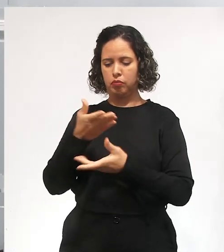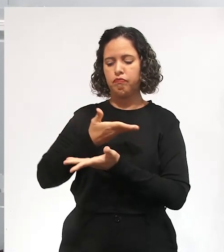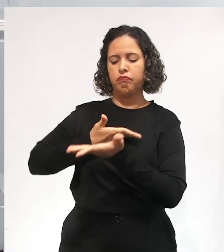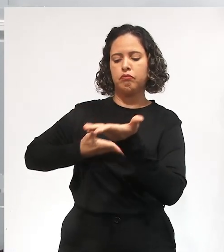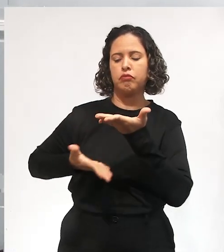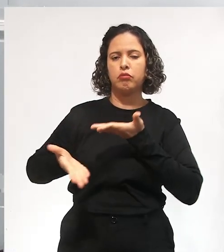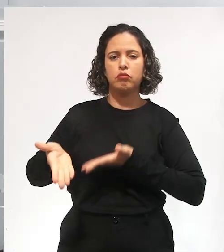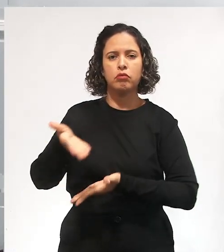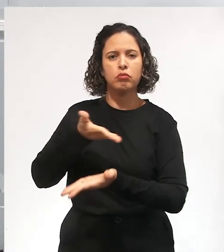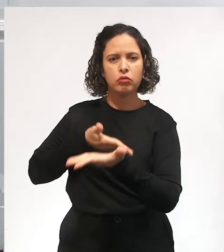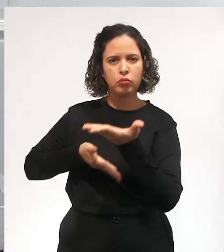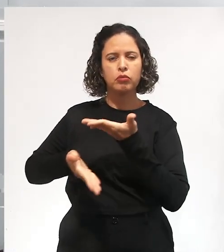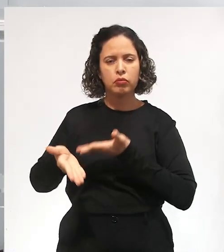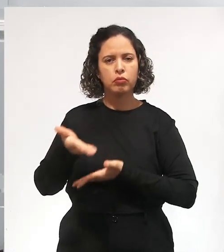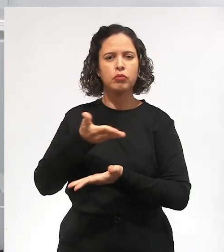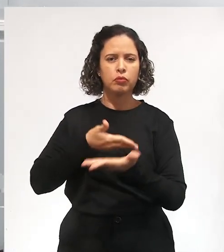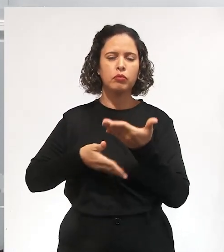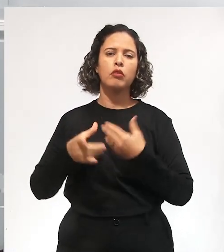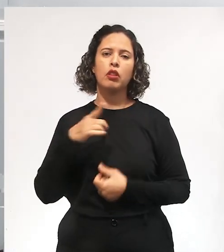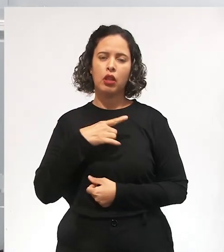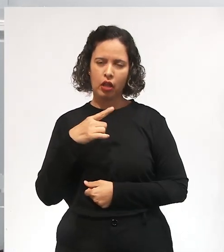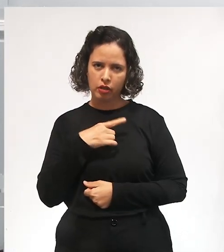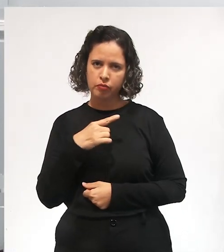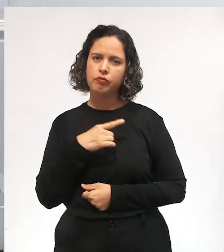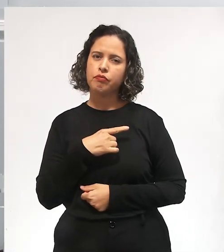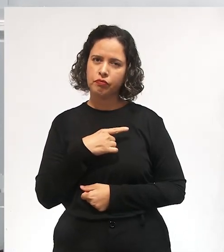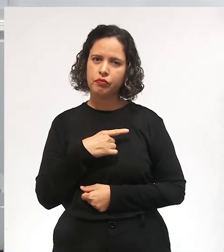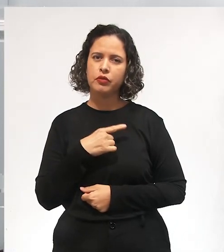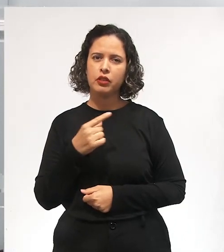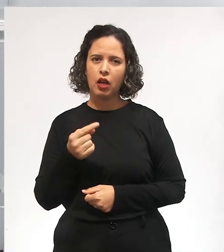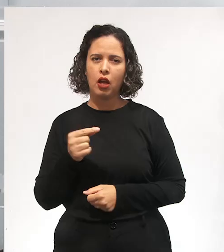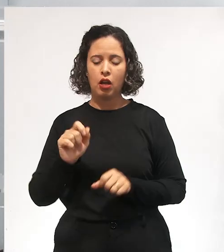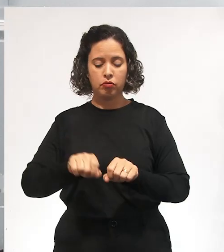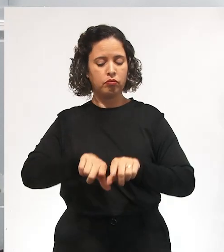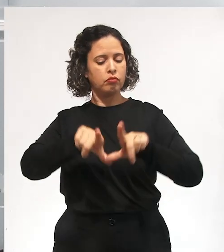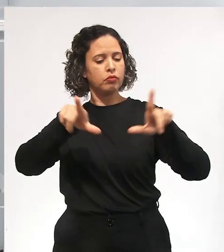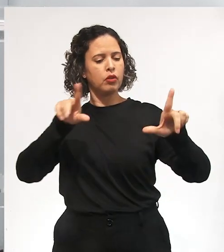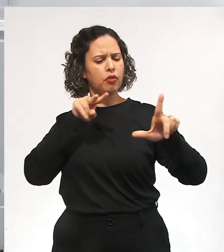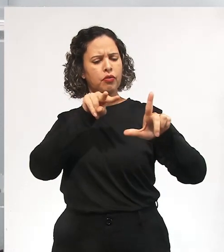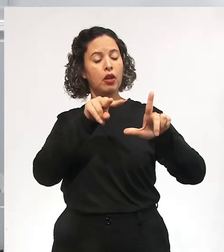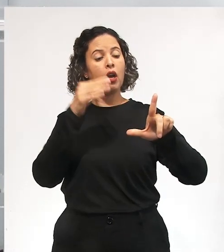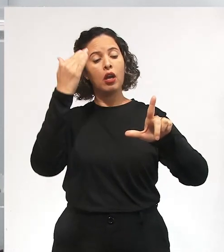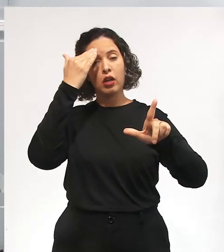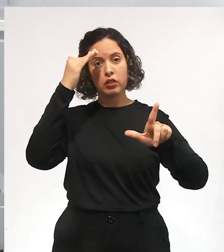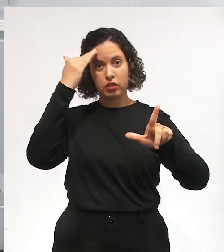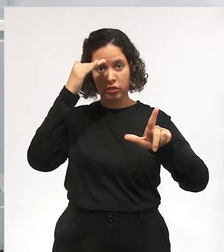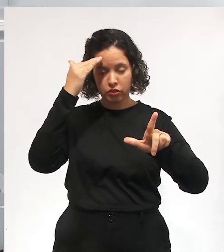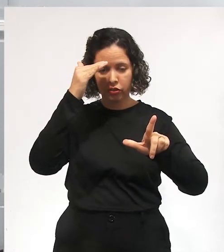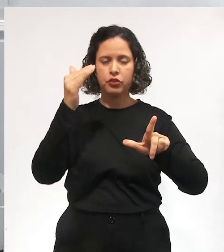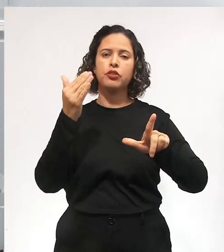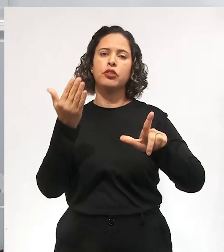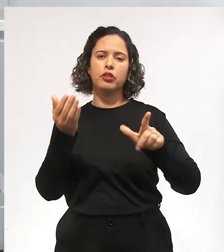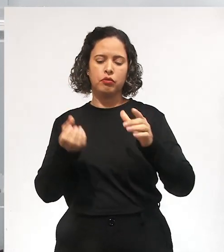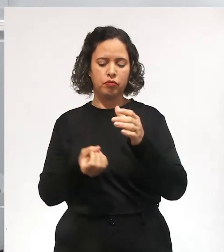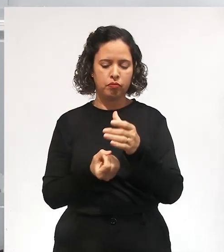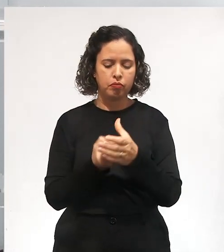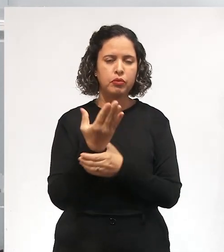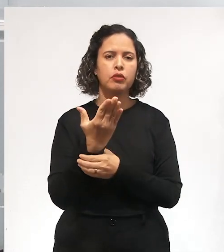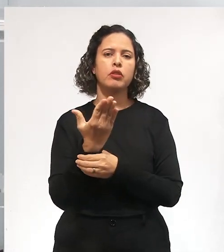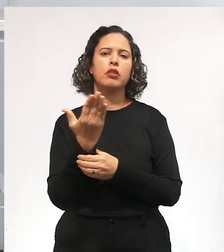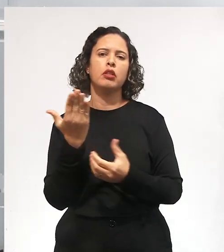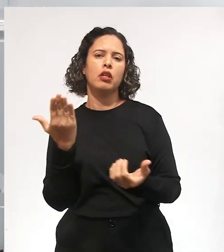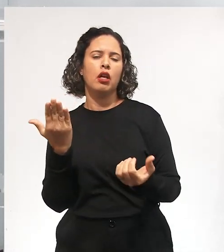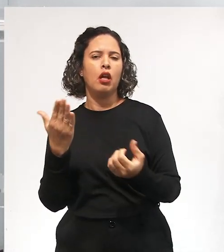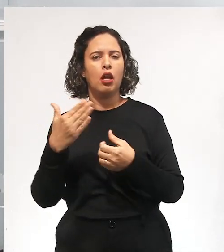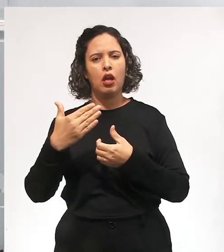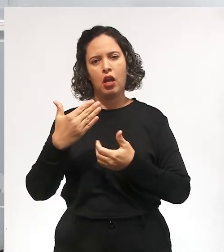mostra uma interface gráfica agradável e que a gente consegue entender. Consegue gerar arquivo,